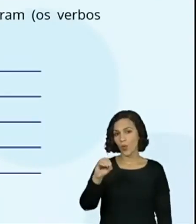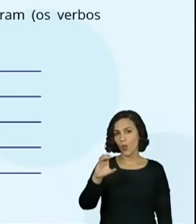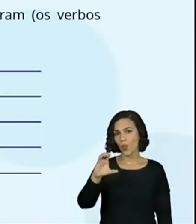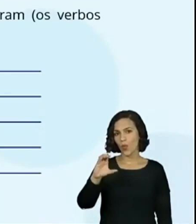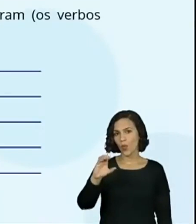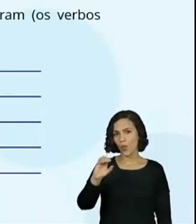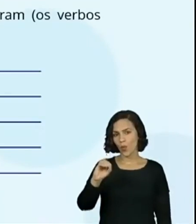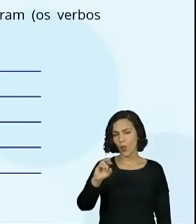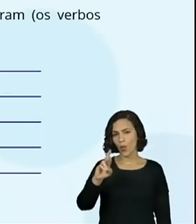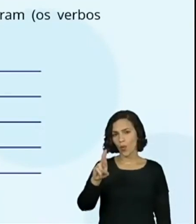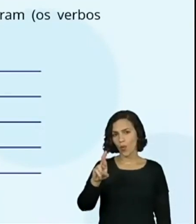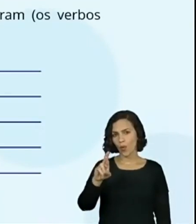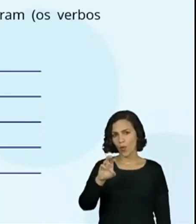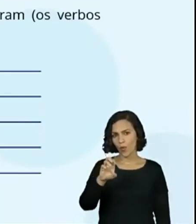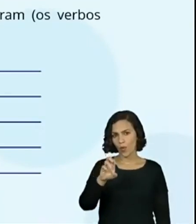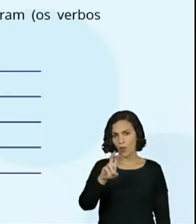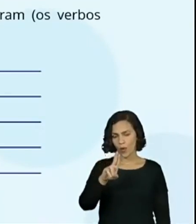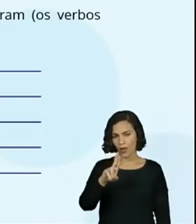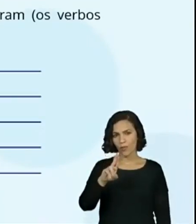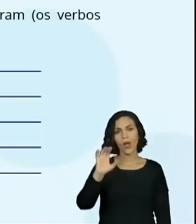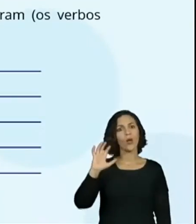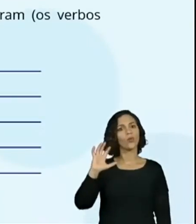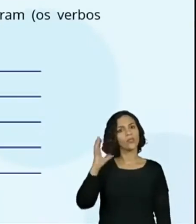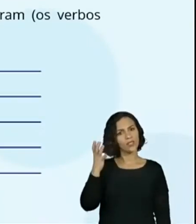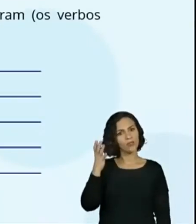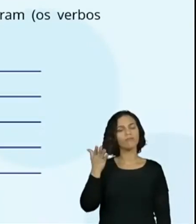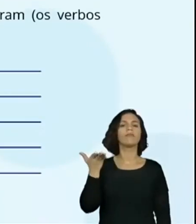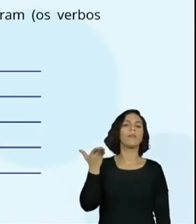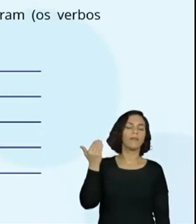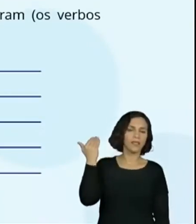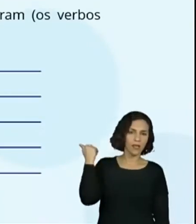Ocorreu. E classificaram.